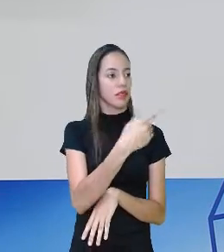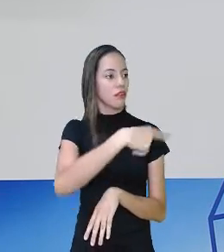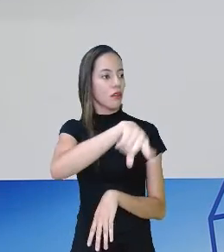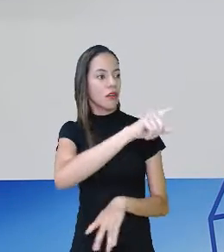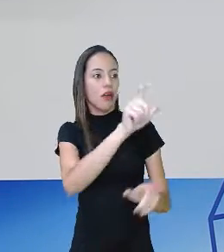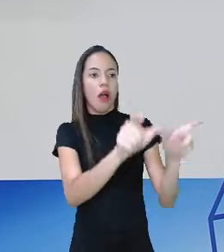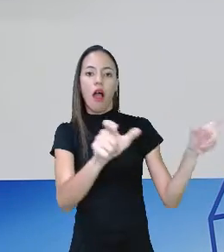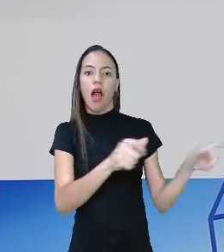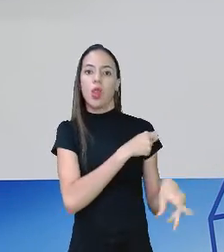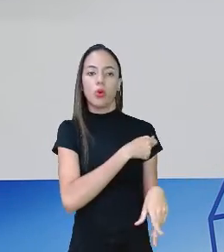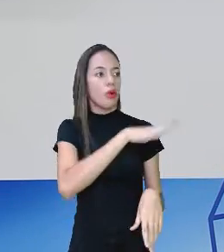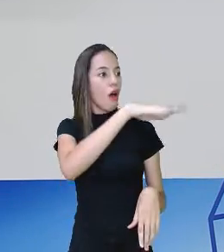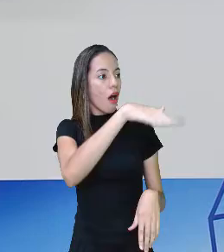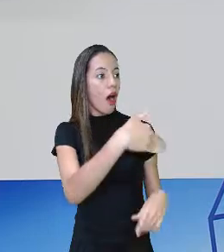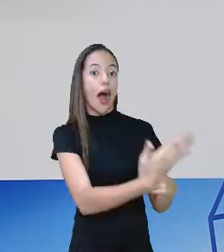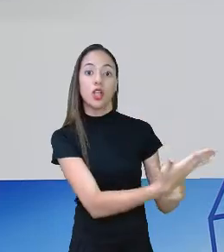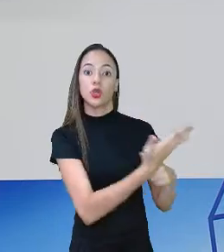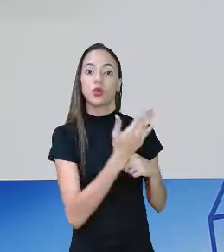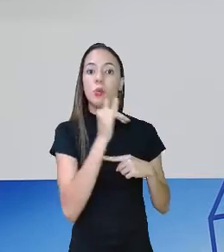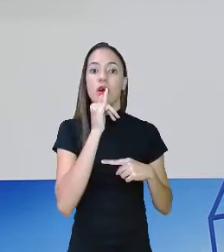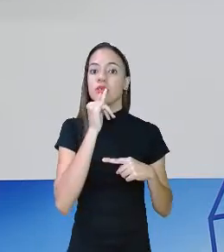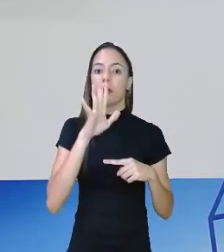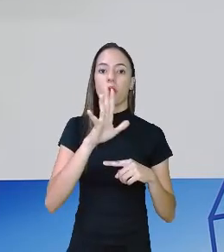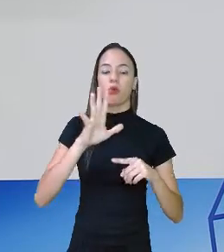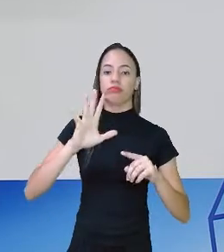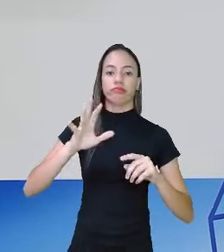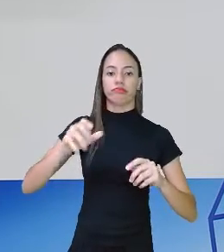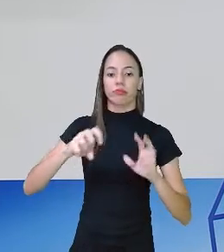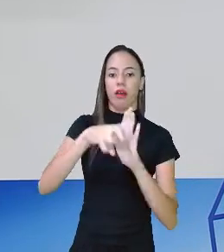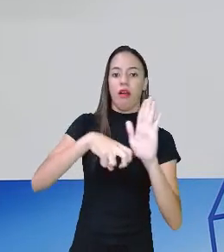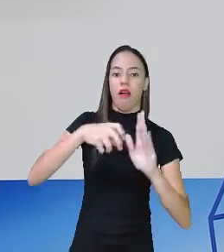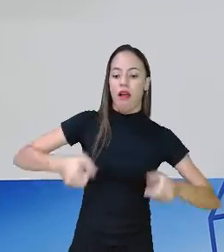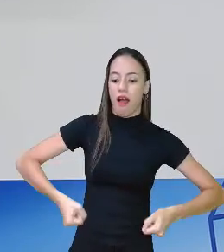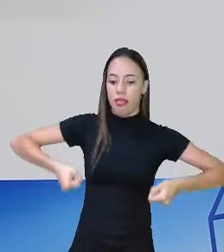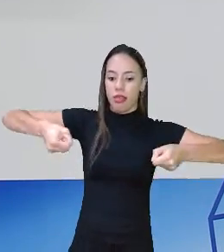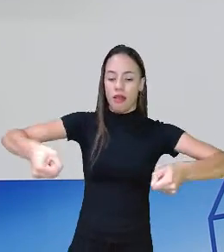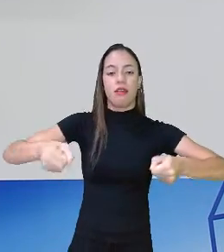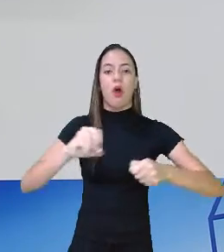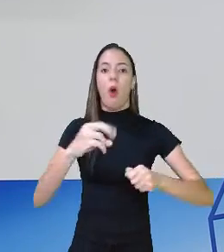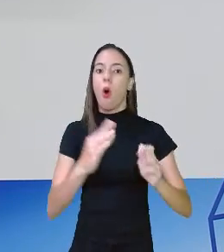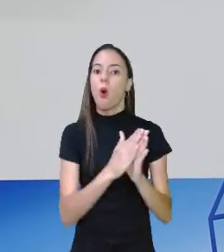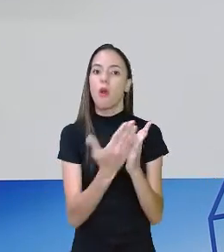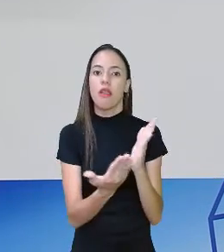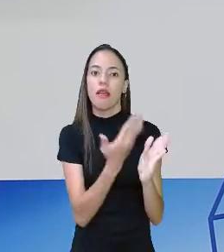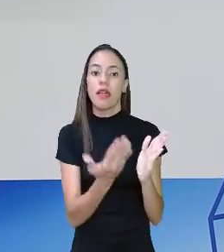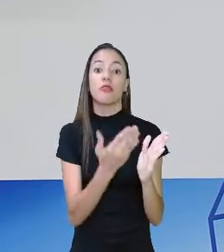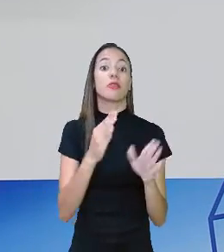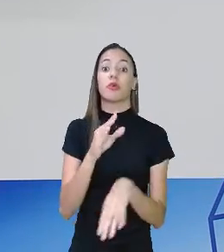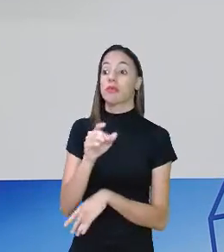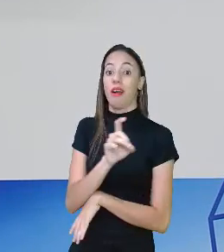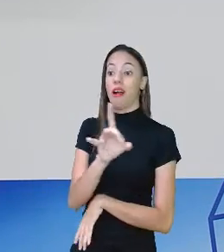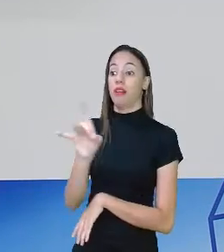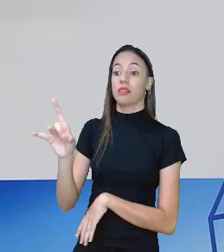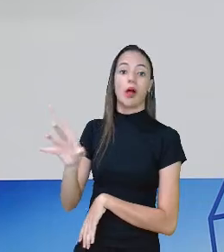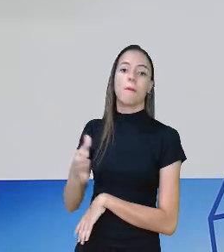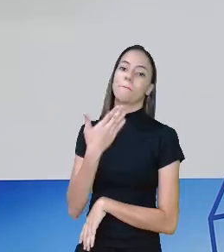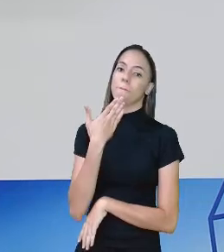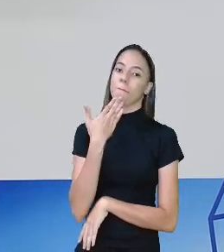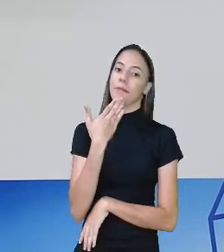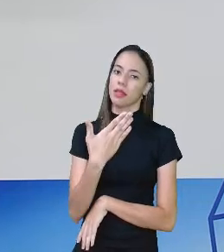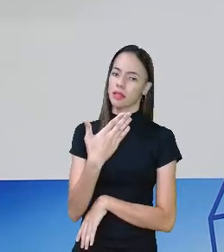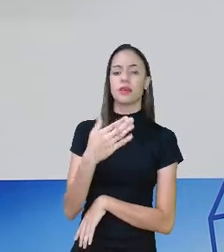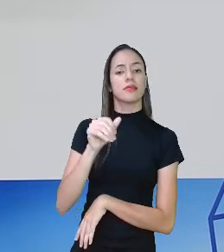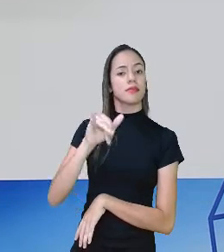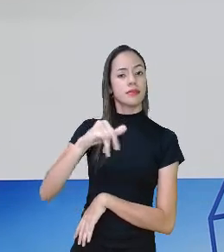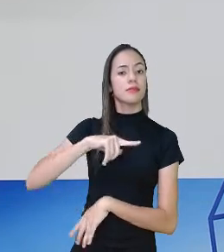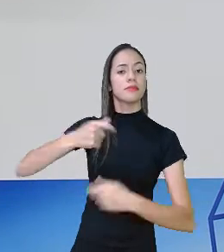colegas ajuda para segurar o livro, para segurar a cadeira. Então, cada um vai pedir a ajuda necessária